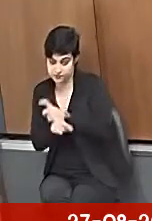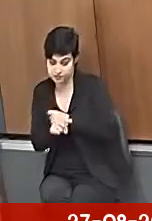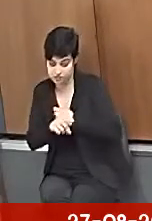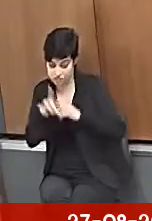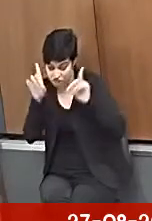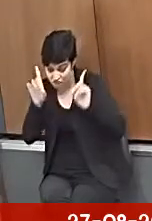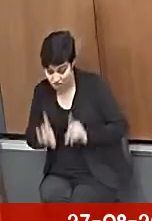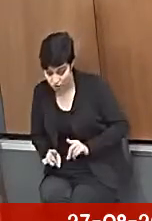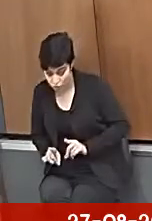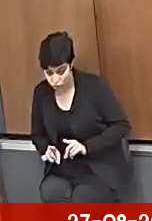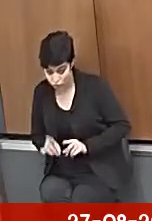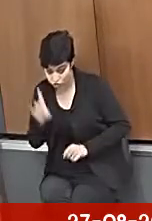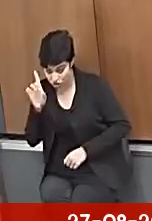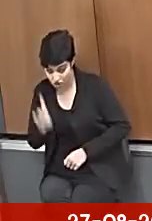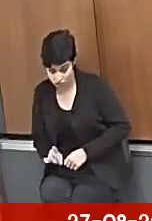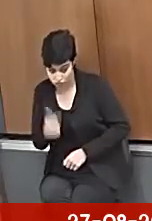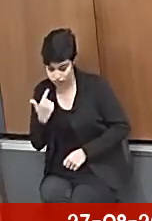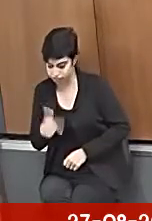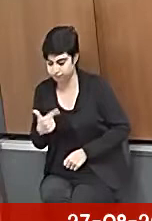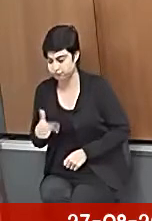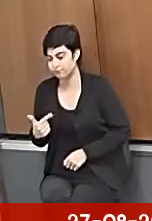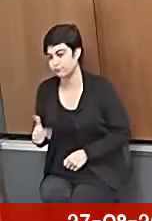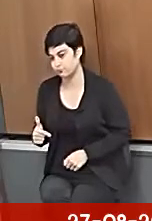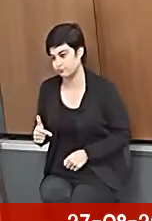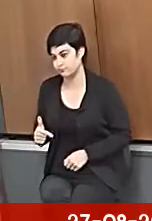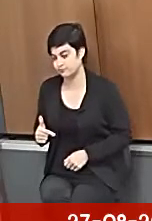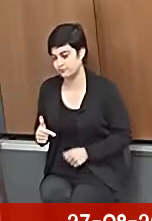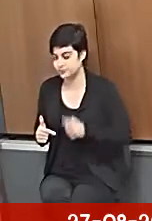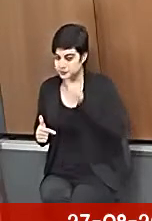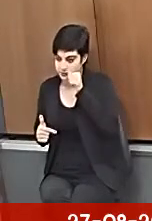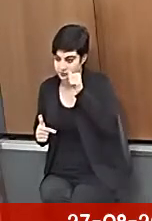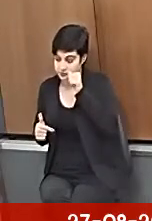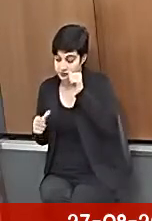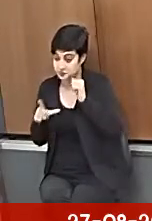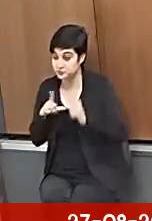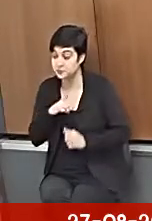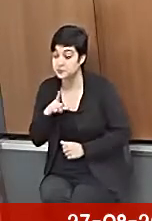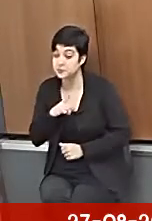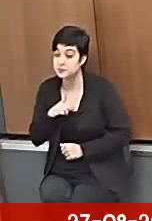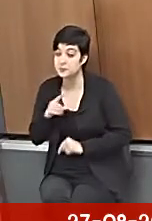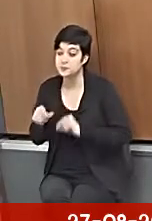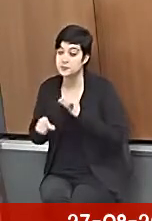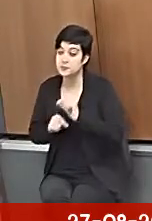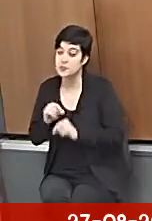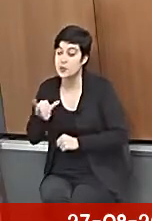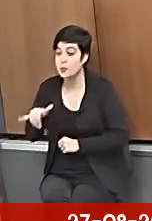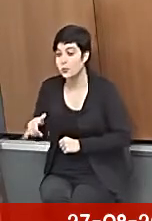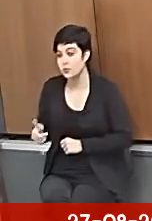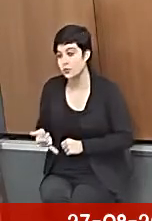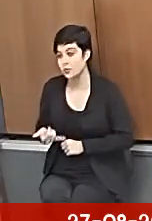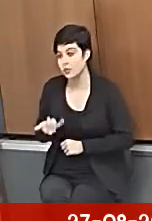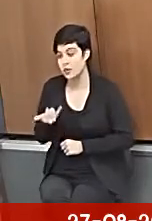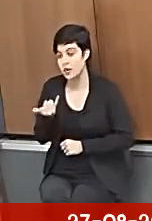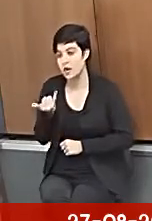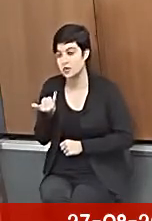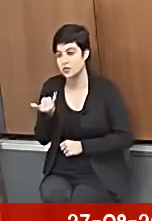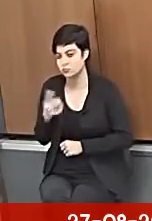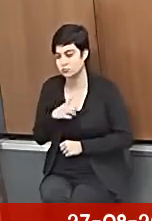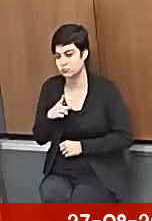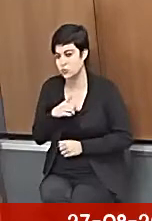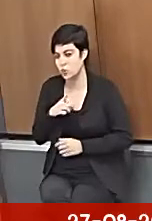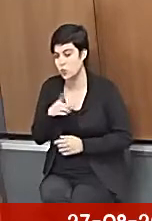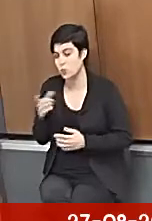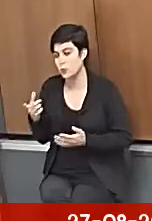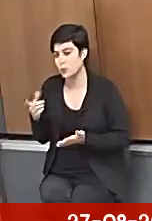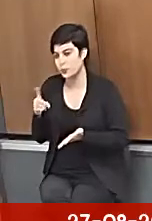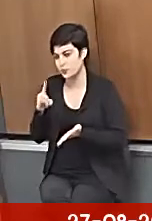tenho direito nenhum eu tenho feito pelo coronel teatini eu não sabia que o ter a oportunidade de falar eu tenho uma documentação que